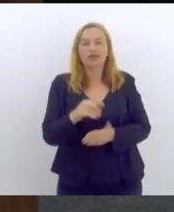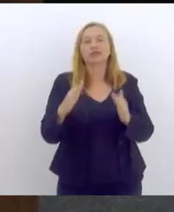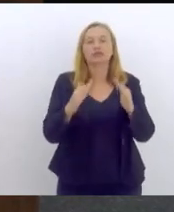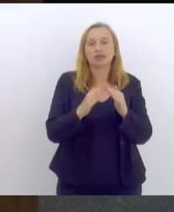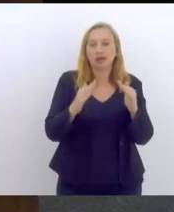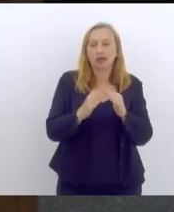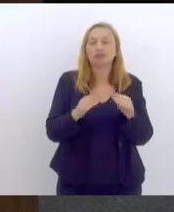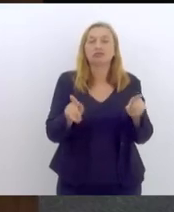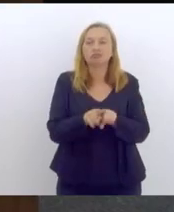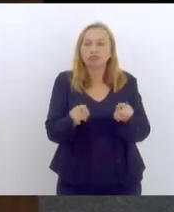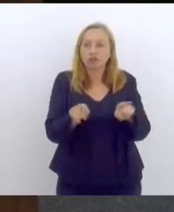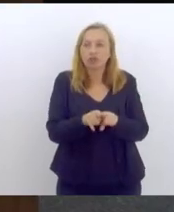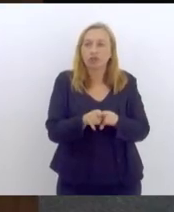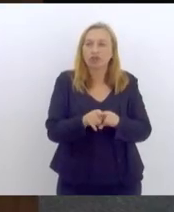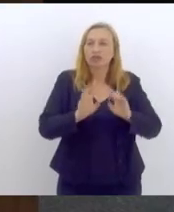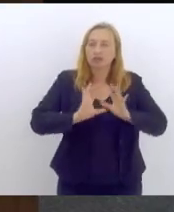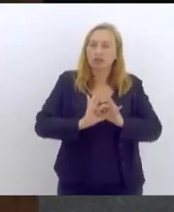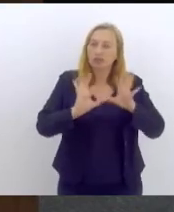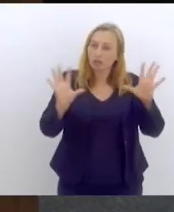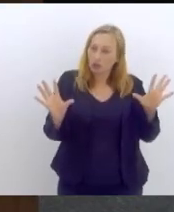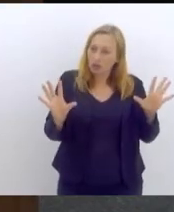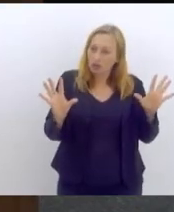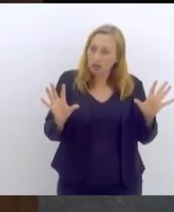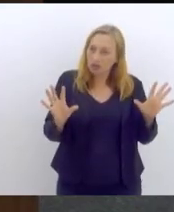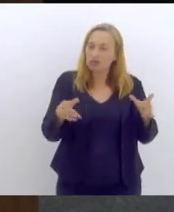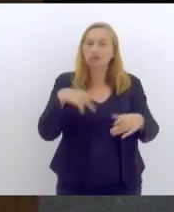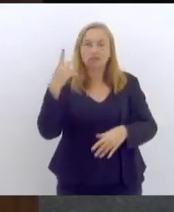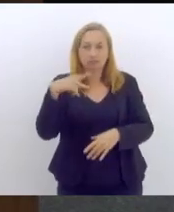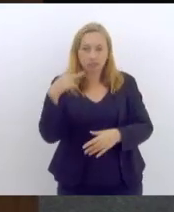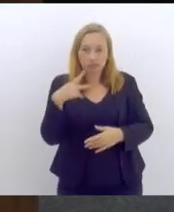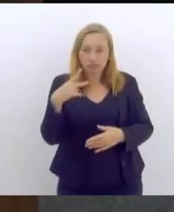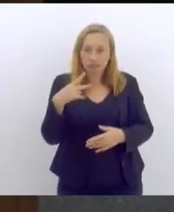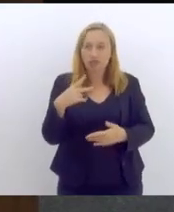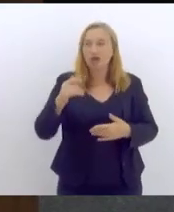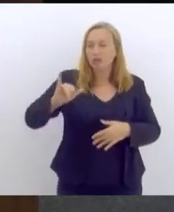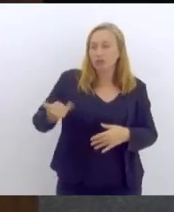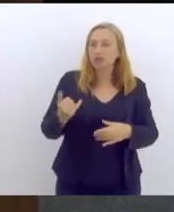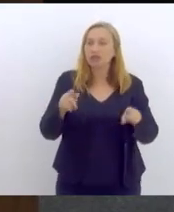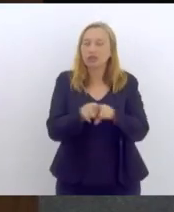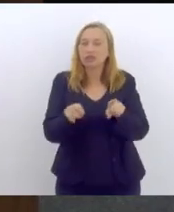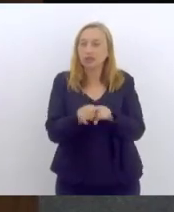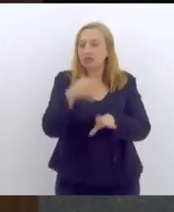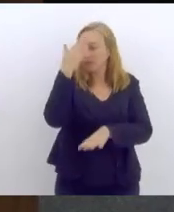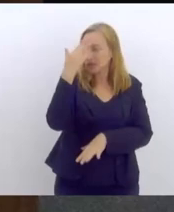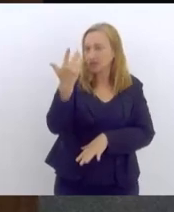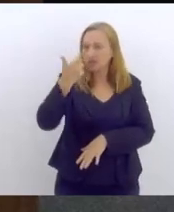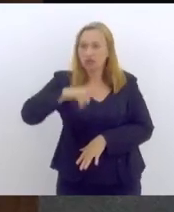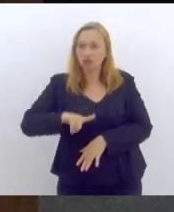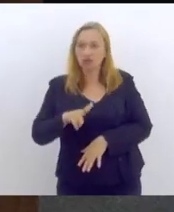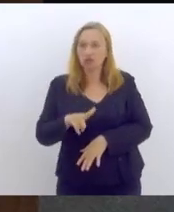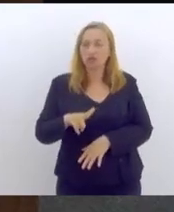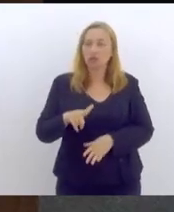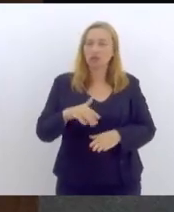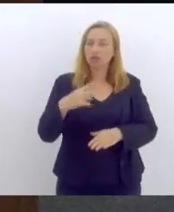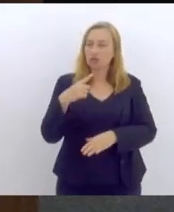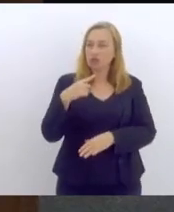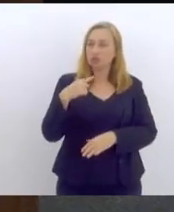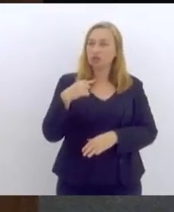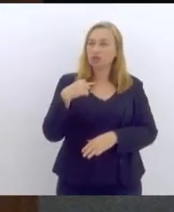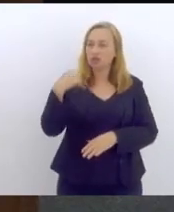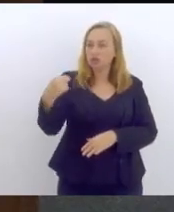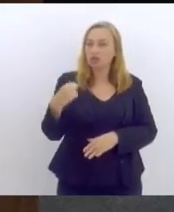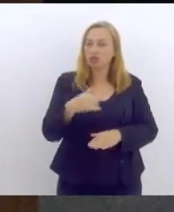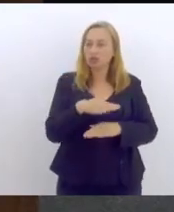casa e também na democracia e na política. E aproveito para agradecer mais uma vez aos eleitores e às